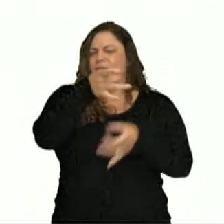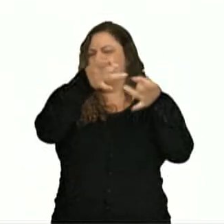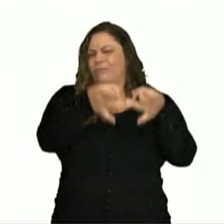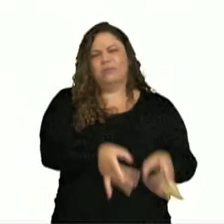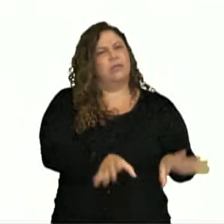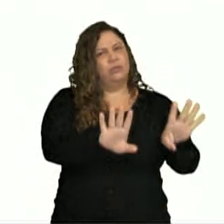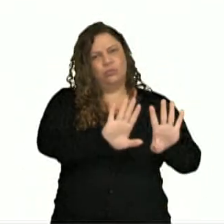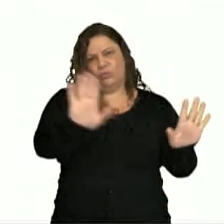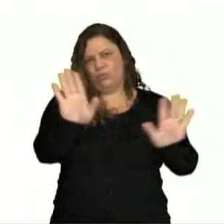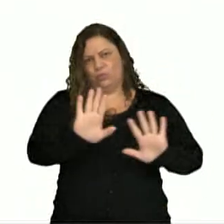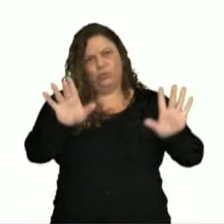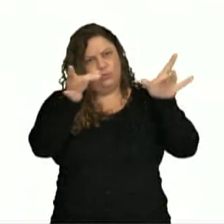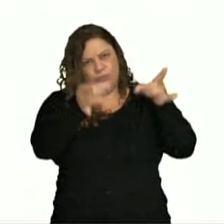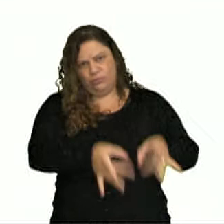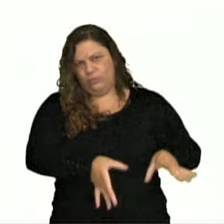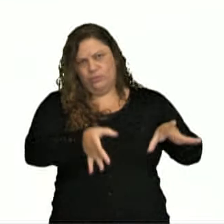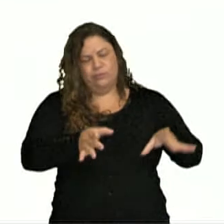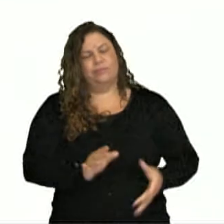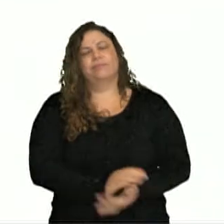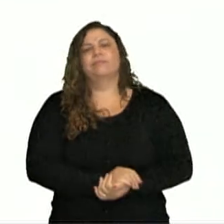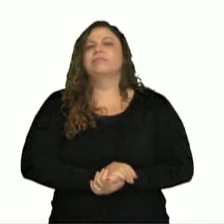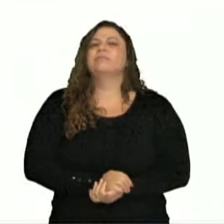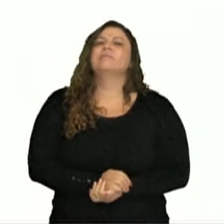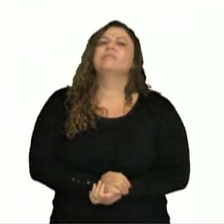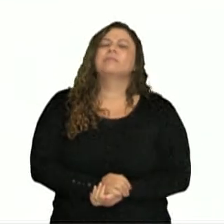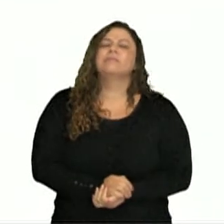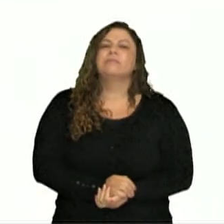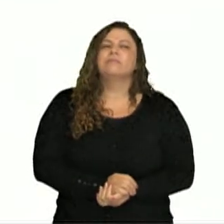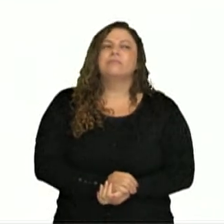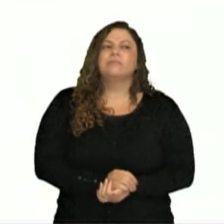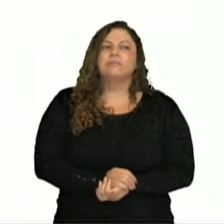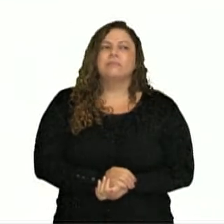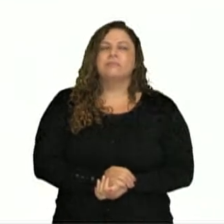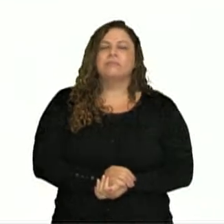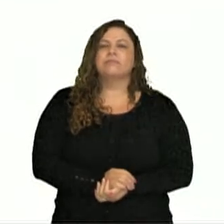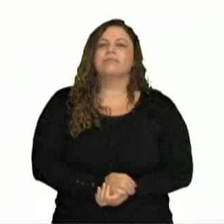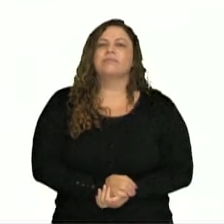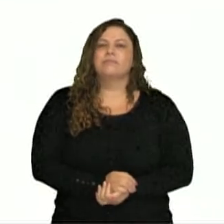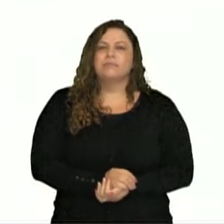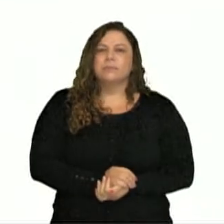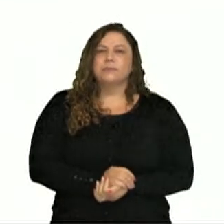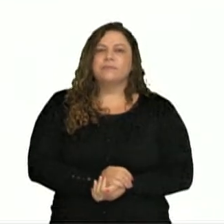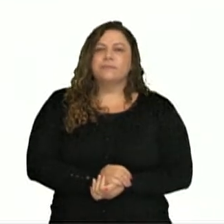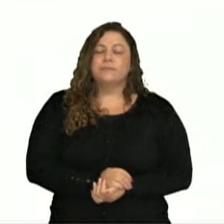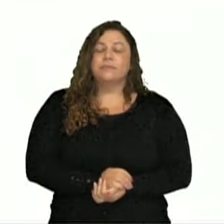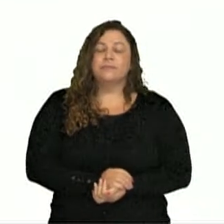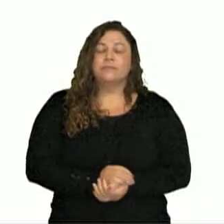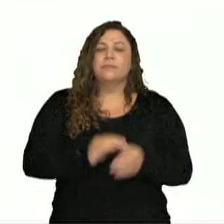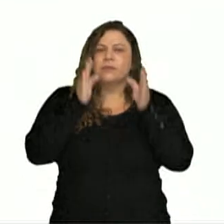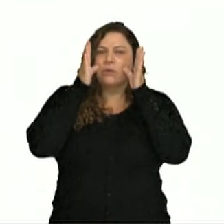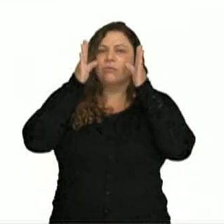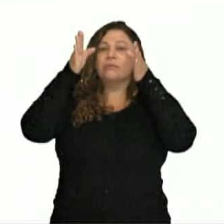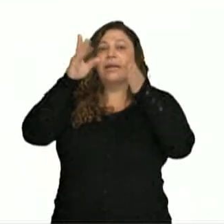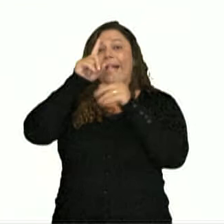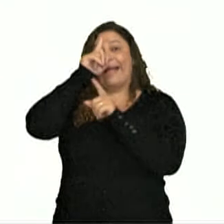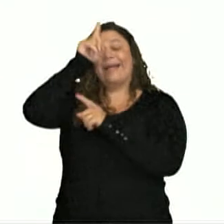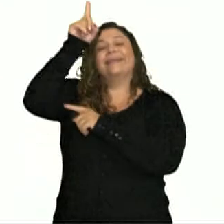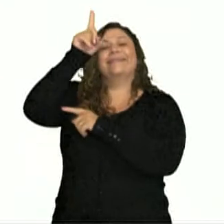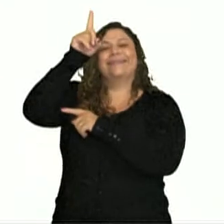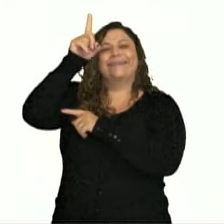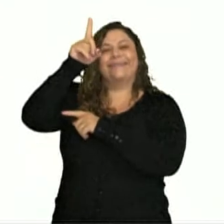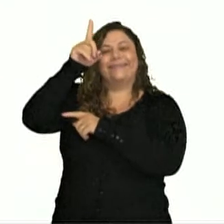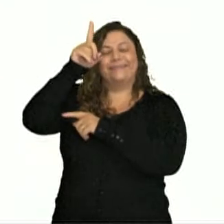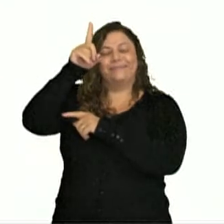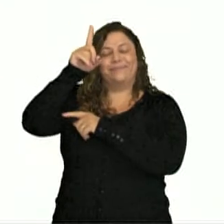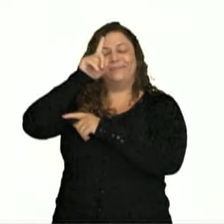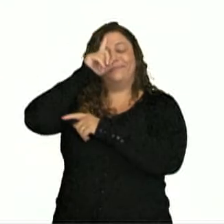destacado a expressão no te rindas. Qual é a ideia principal do enunciado? A ideia principal é essa que eu